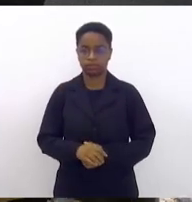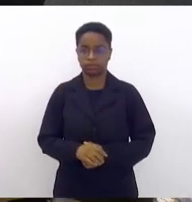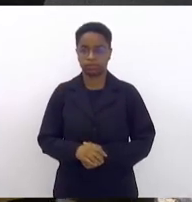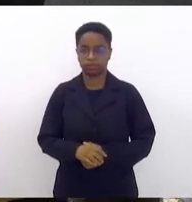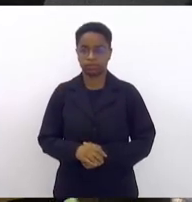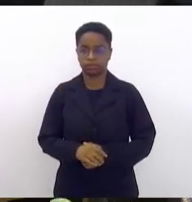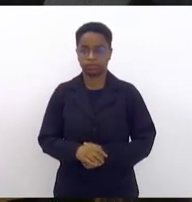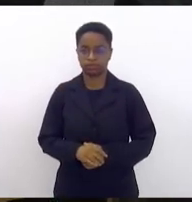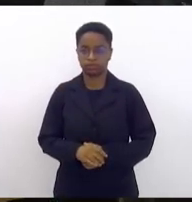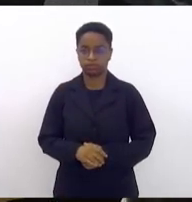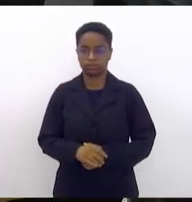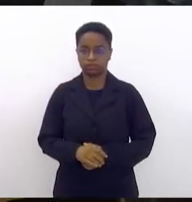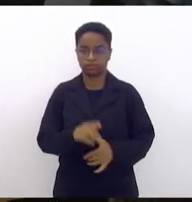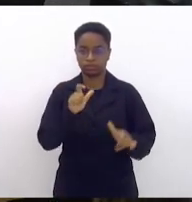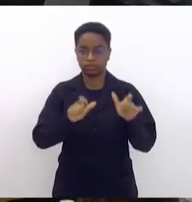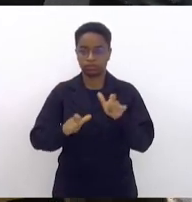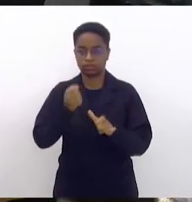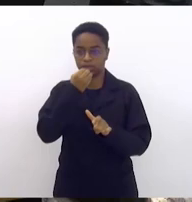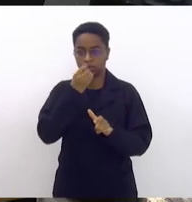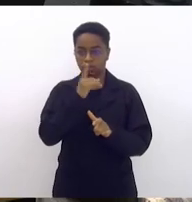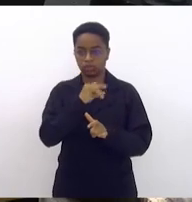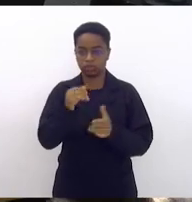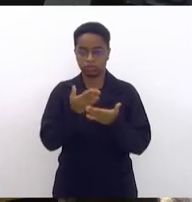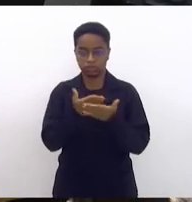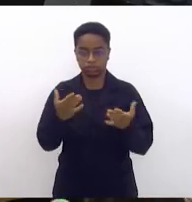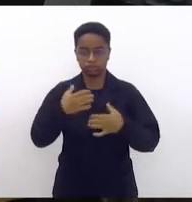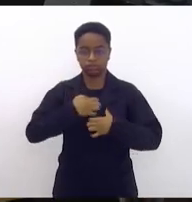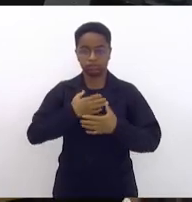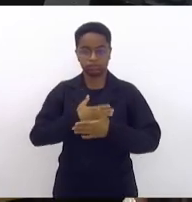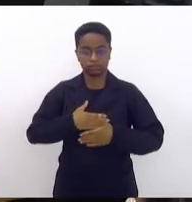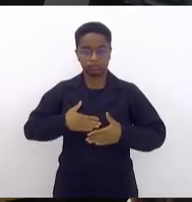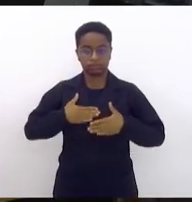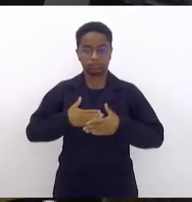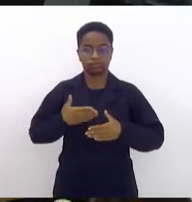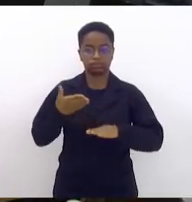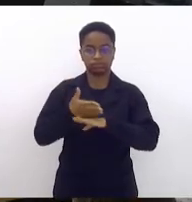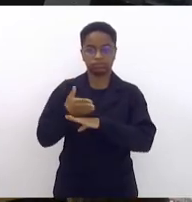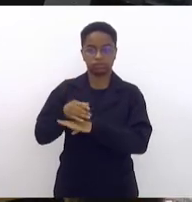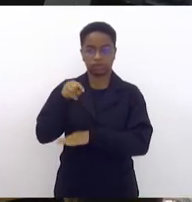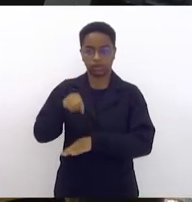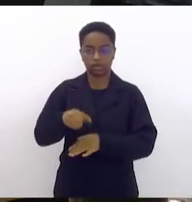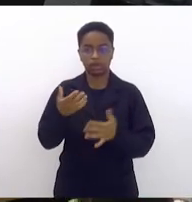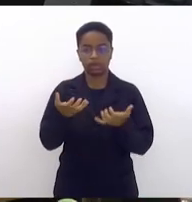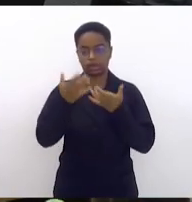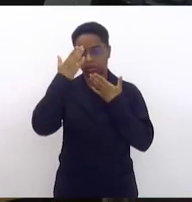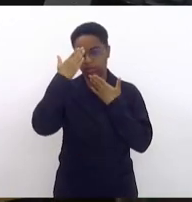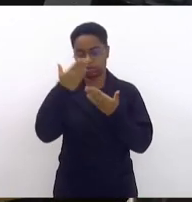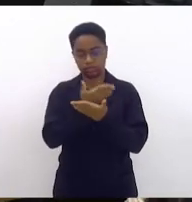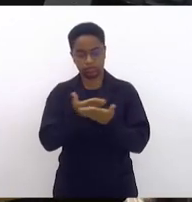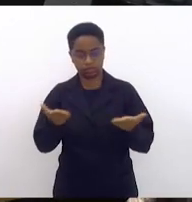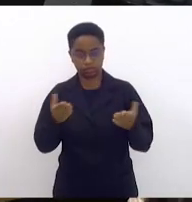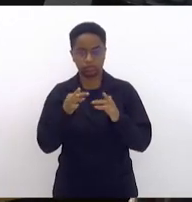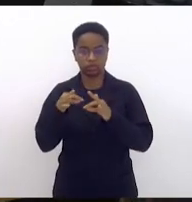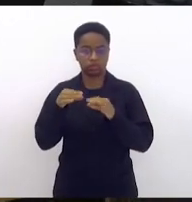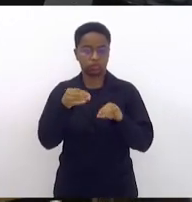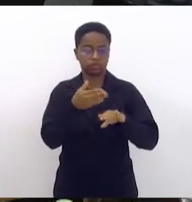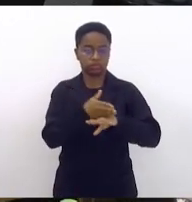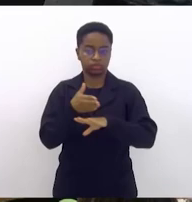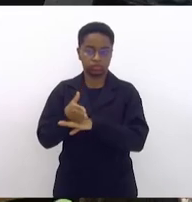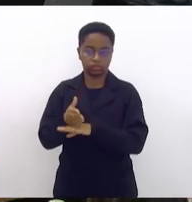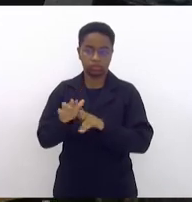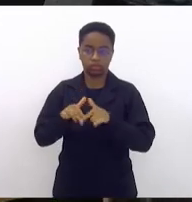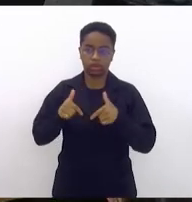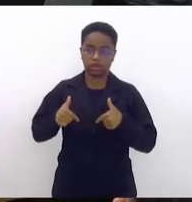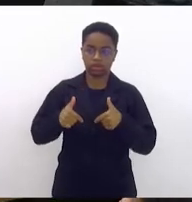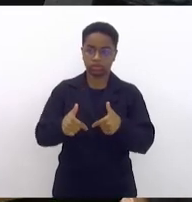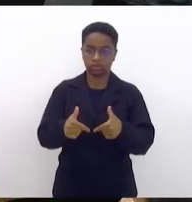favor pessoal Bom dia a todos É uma honra est aqui quero agradecer a mesa e a todos os participantes pela iniciativa